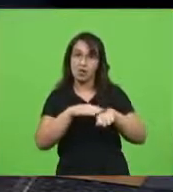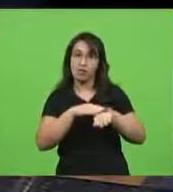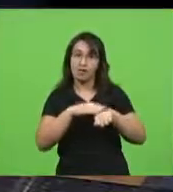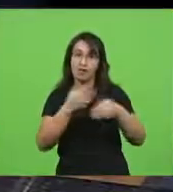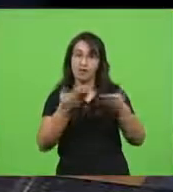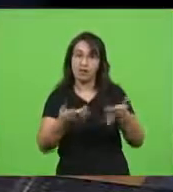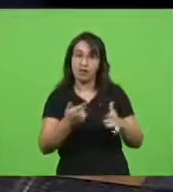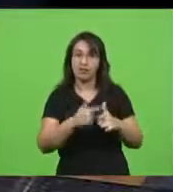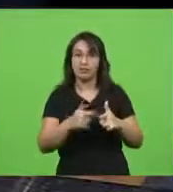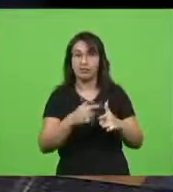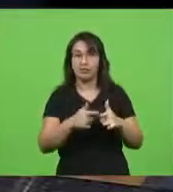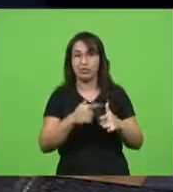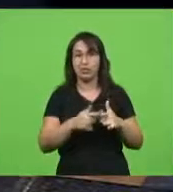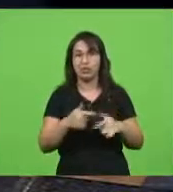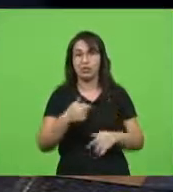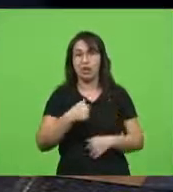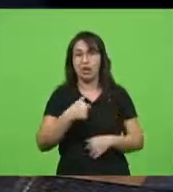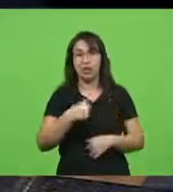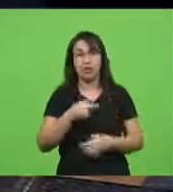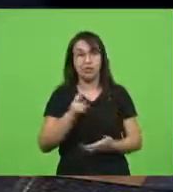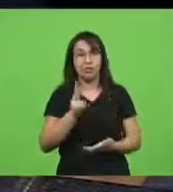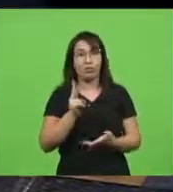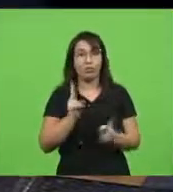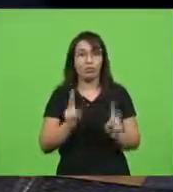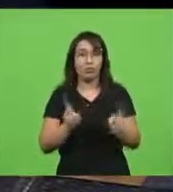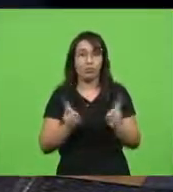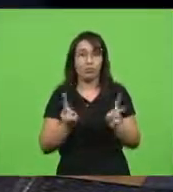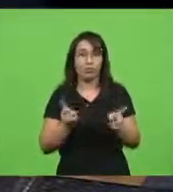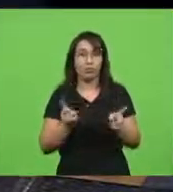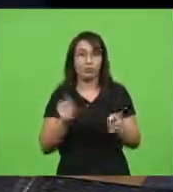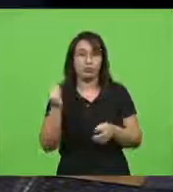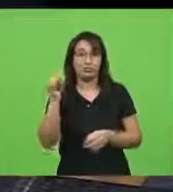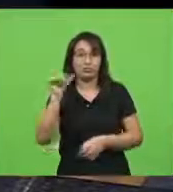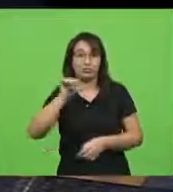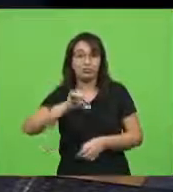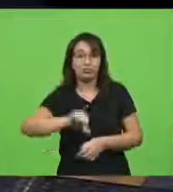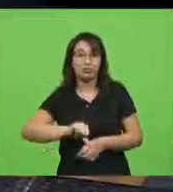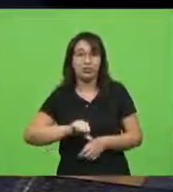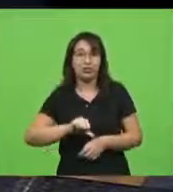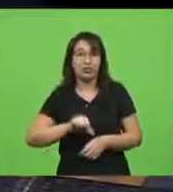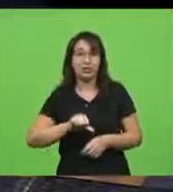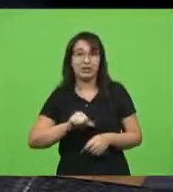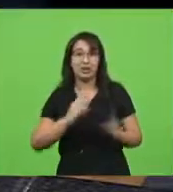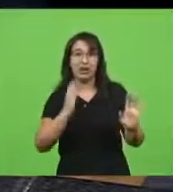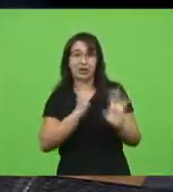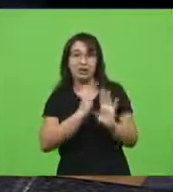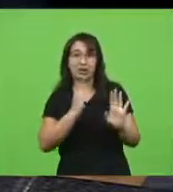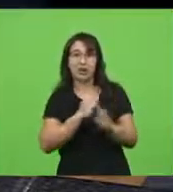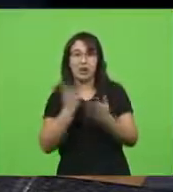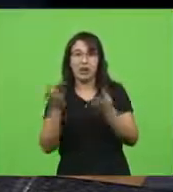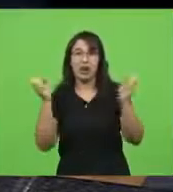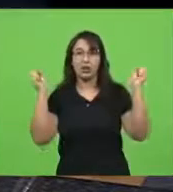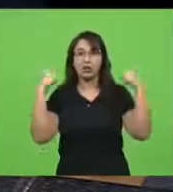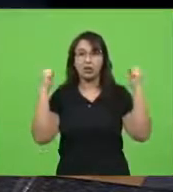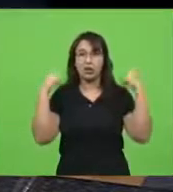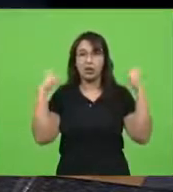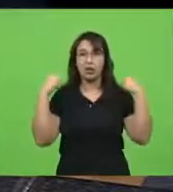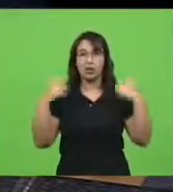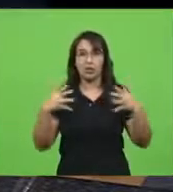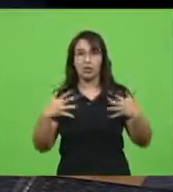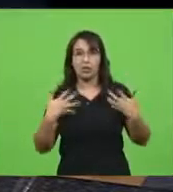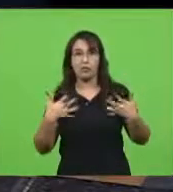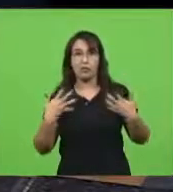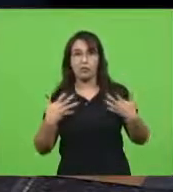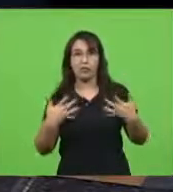eu continuo tendo dificuldade de avaliar, quando eu der entrevistas em Chapecó, se eu comemoro